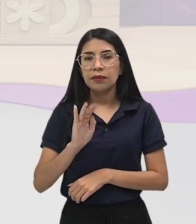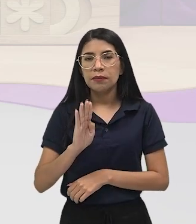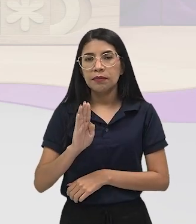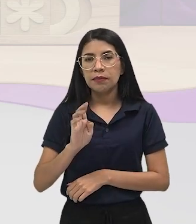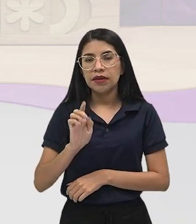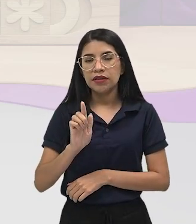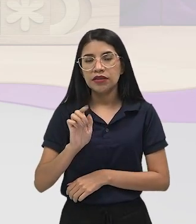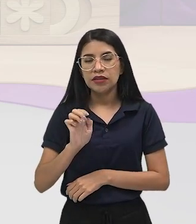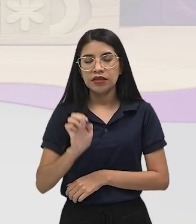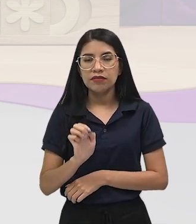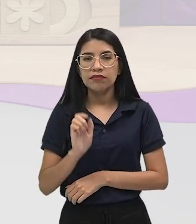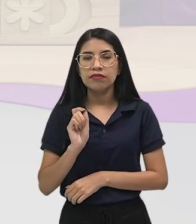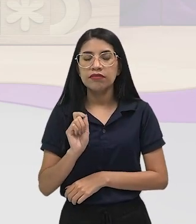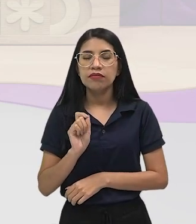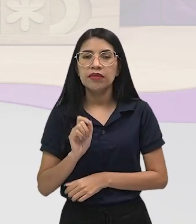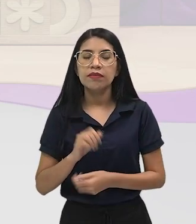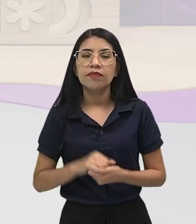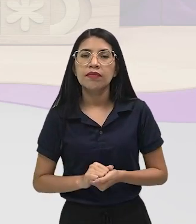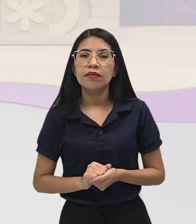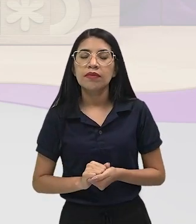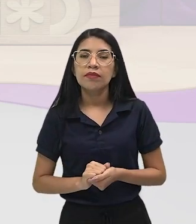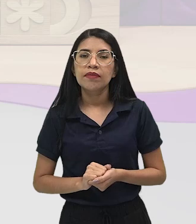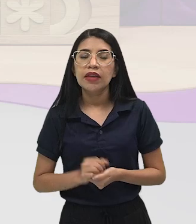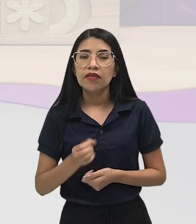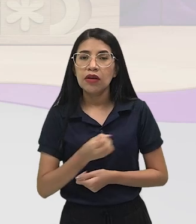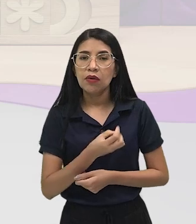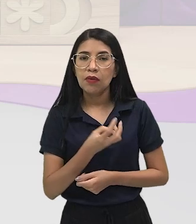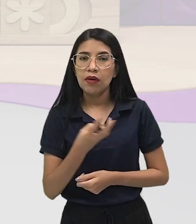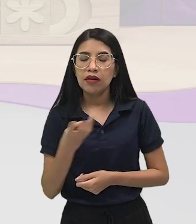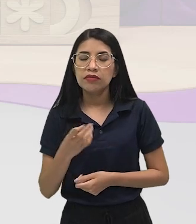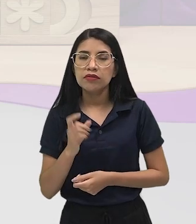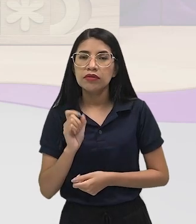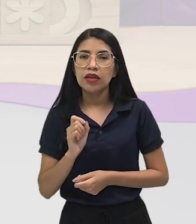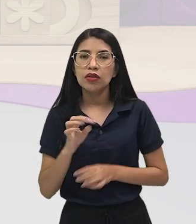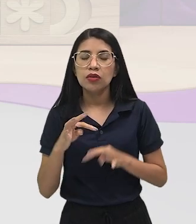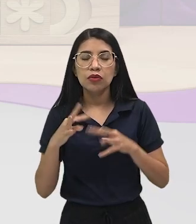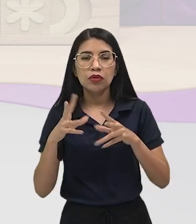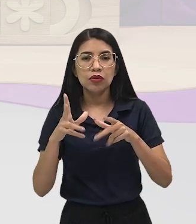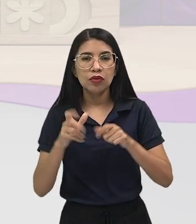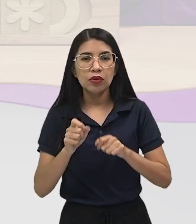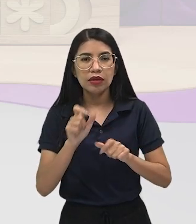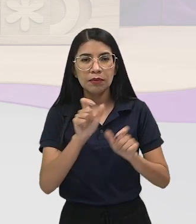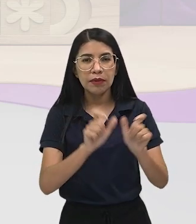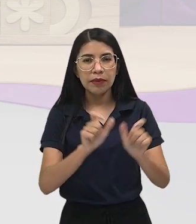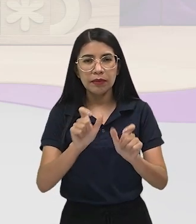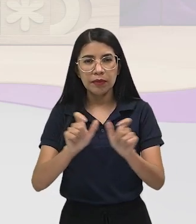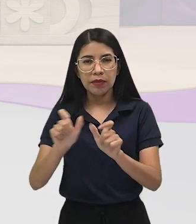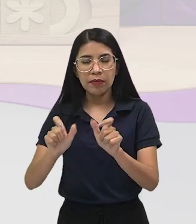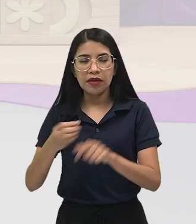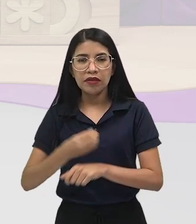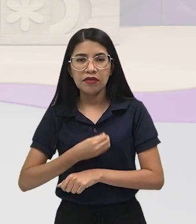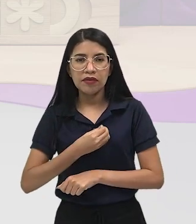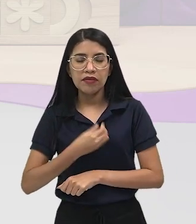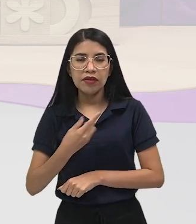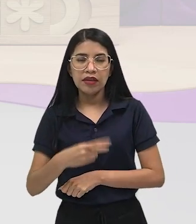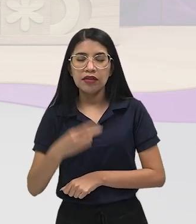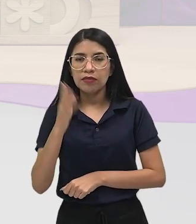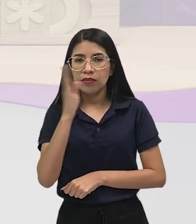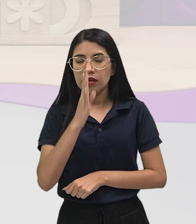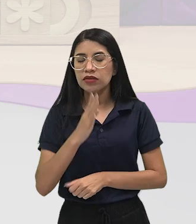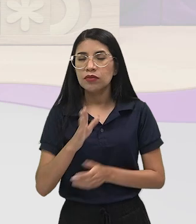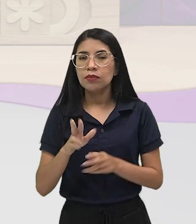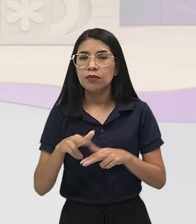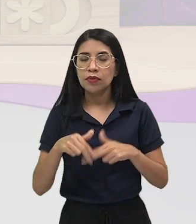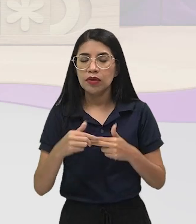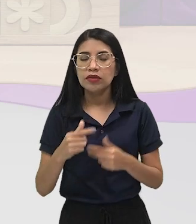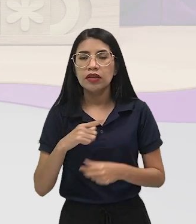Ele vai fazer a contagem de toda a população do Brasil. É por isso que nós temos esses dados,